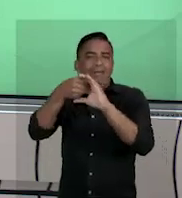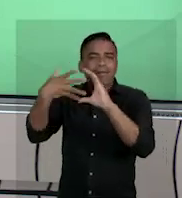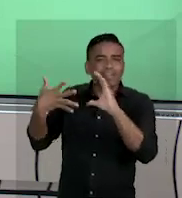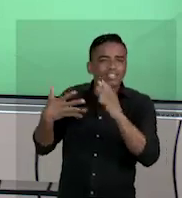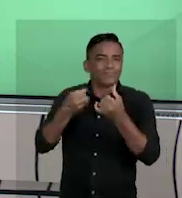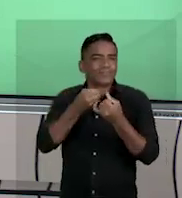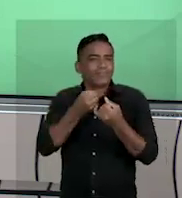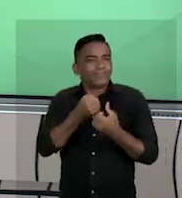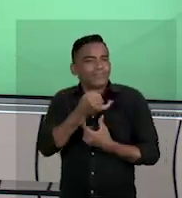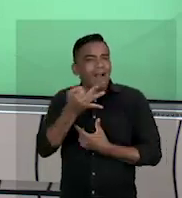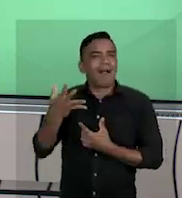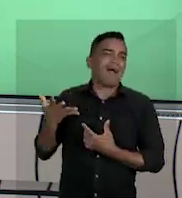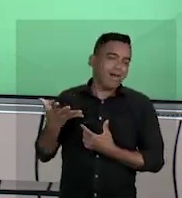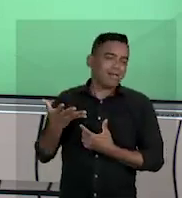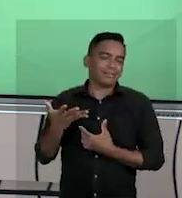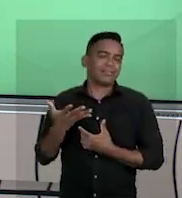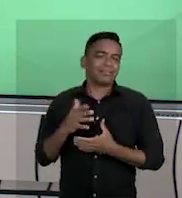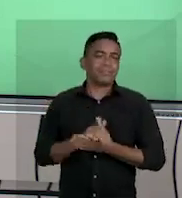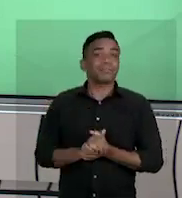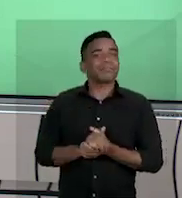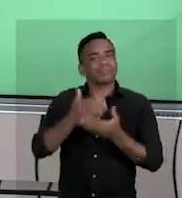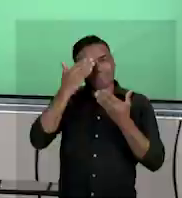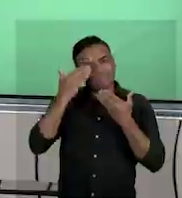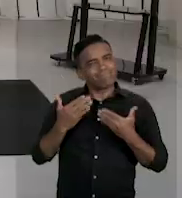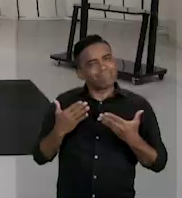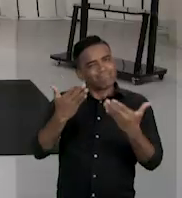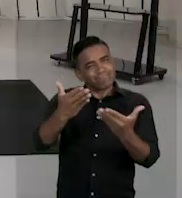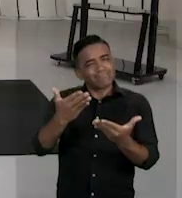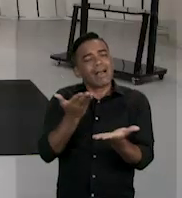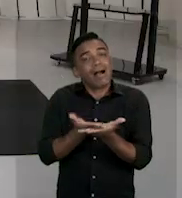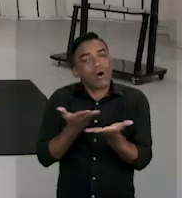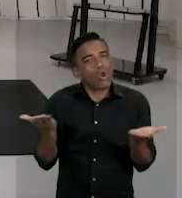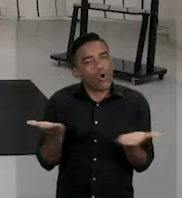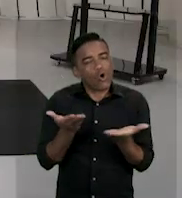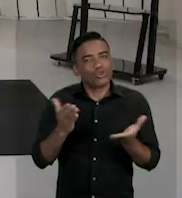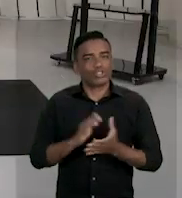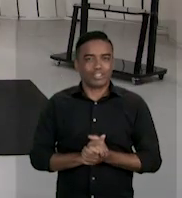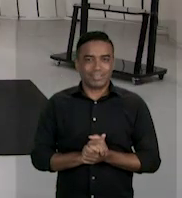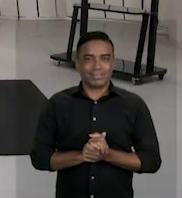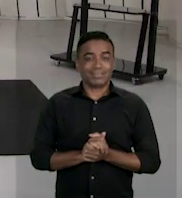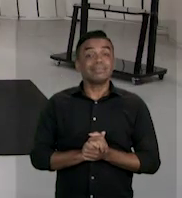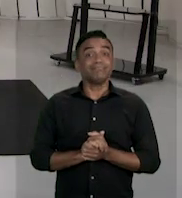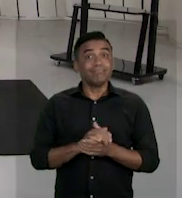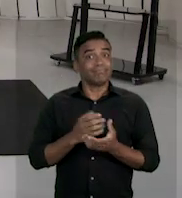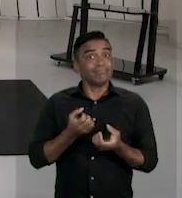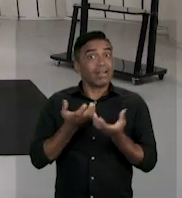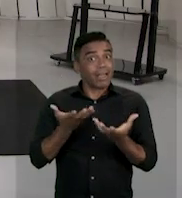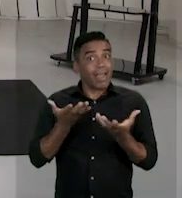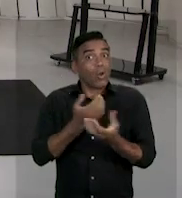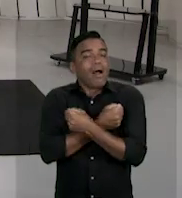propriedades coligativas. Eu quero agradecer a todos pela aula de hoje. Eu quero deixar aqui o meu